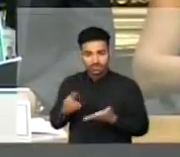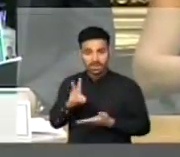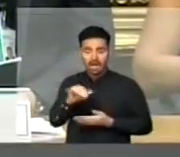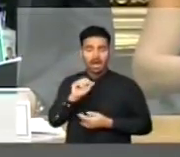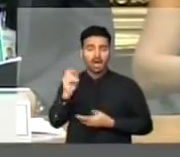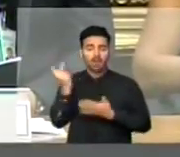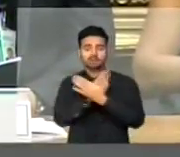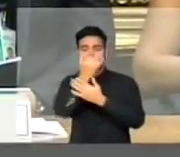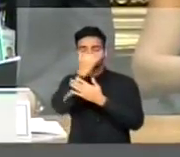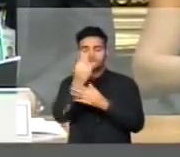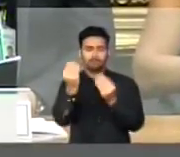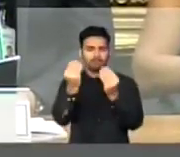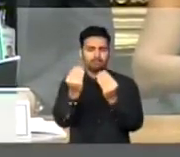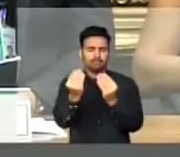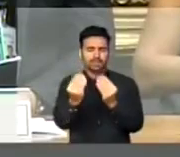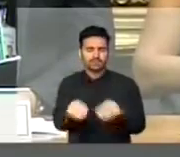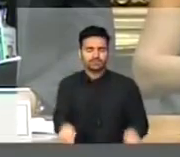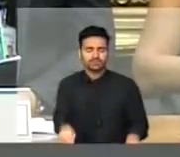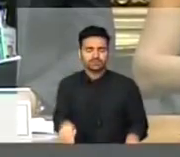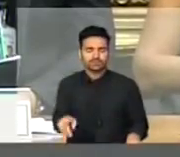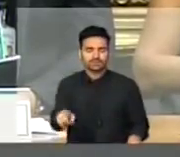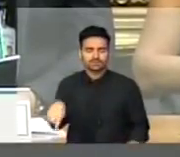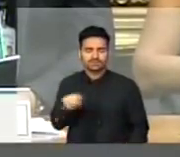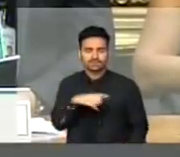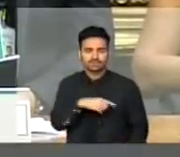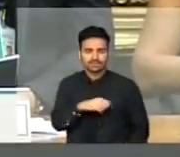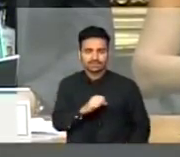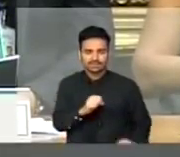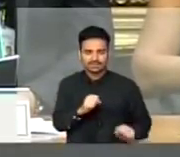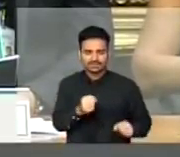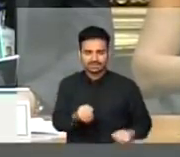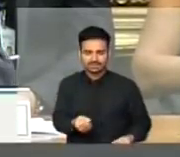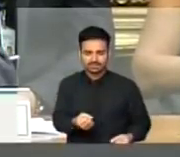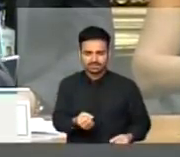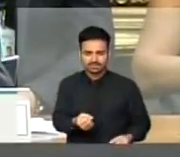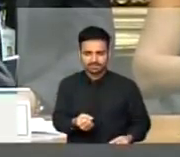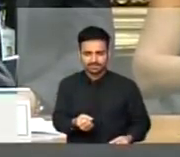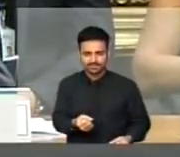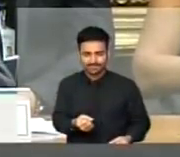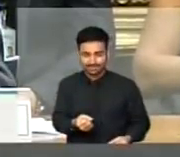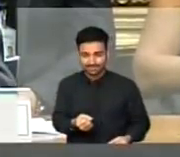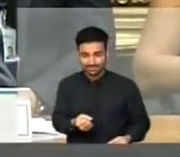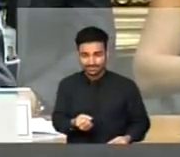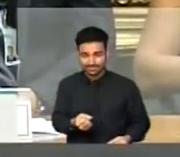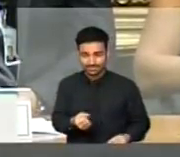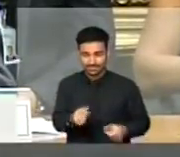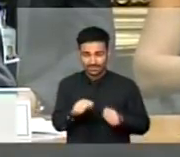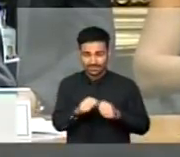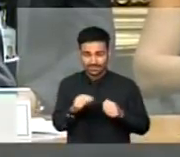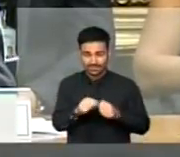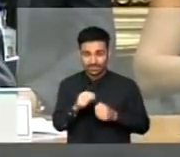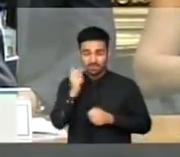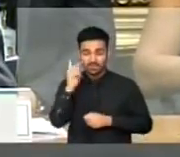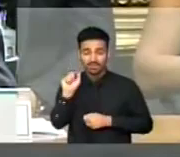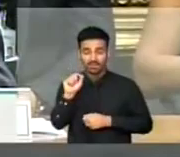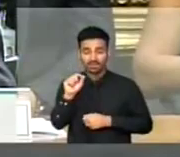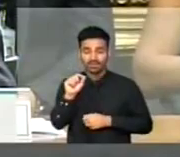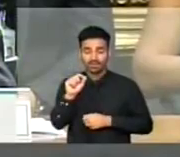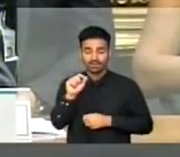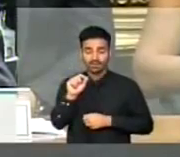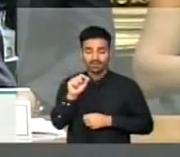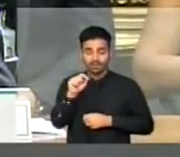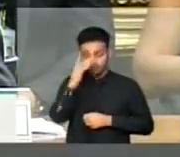defesa. Essas audiências não foram para a defesa. Foram realizadas para que os membros dessa